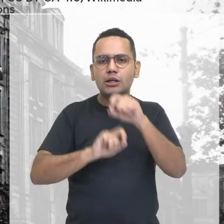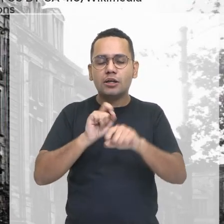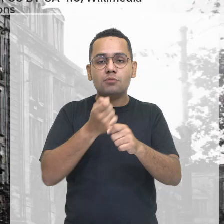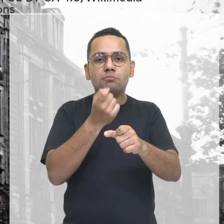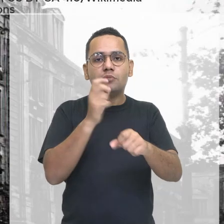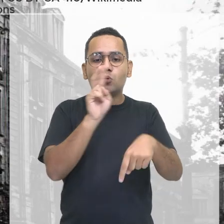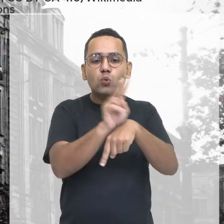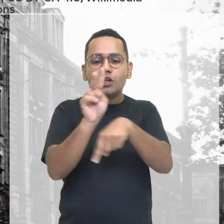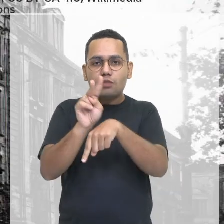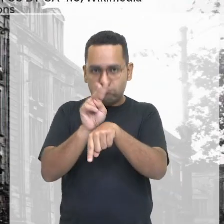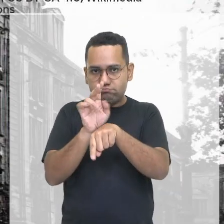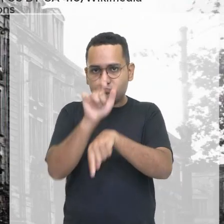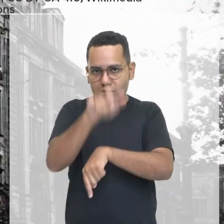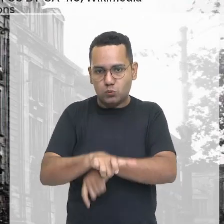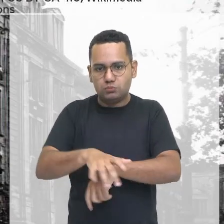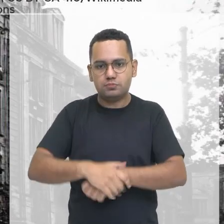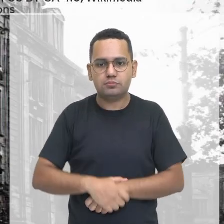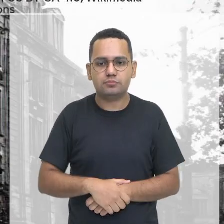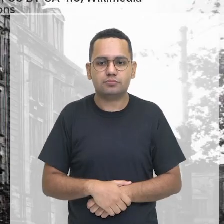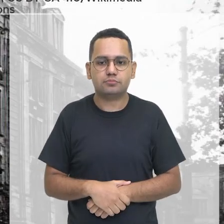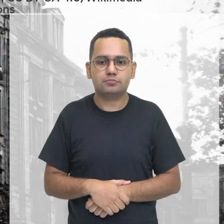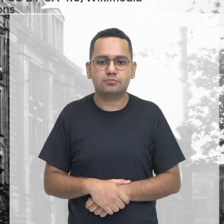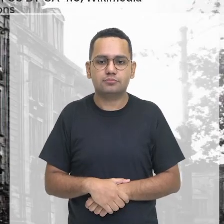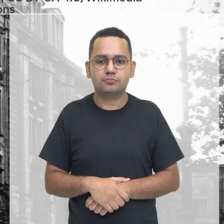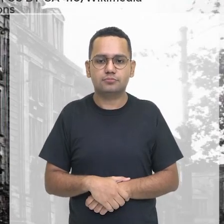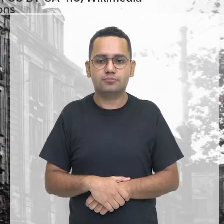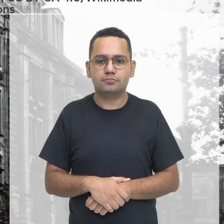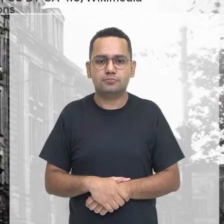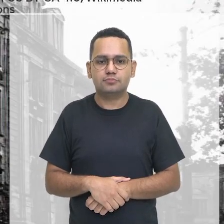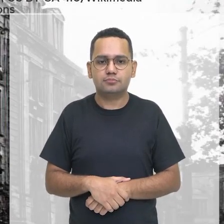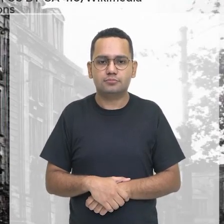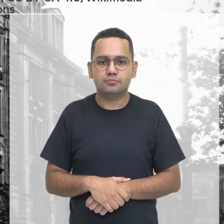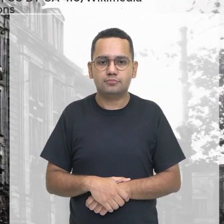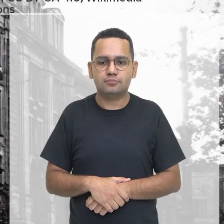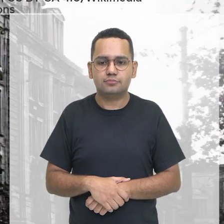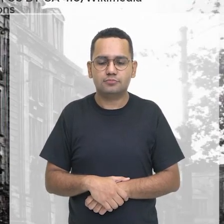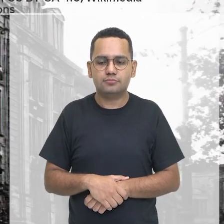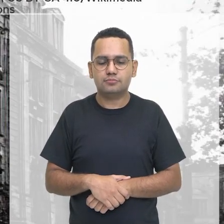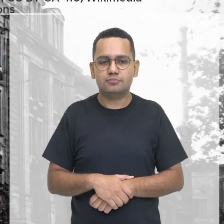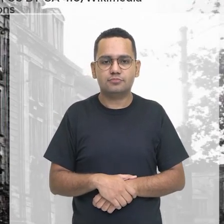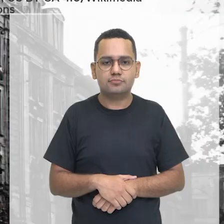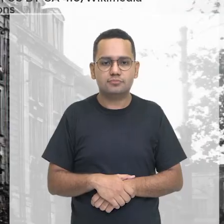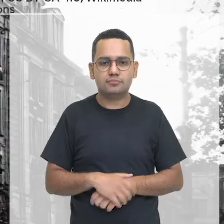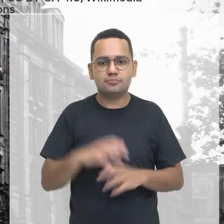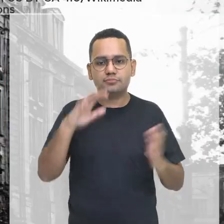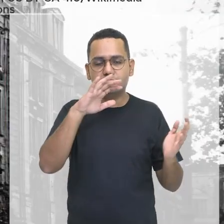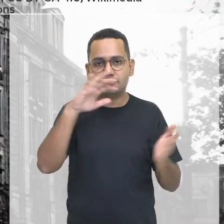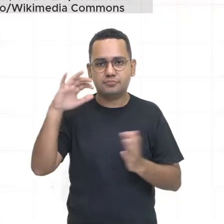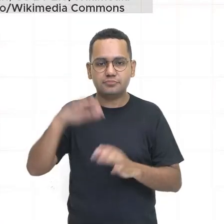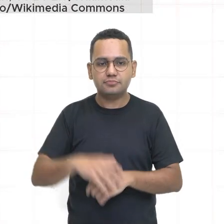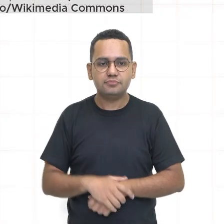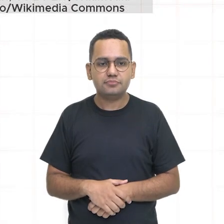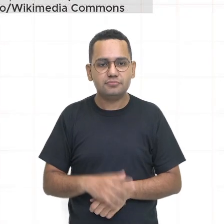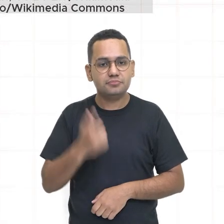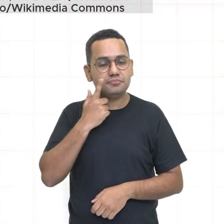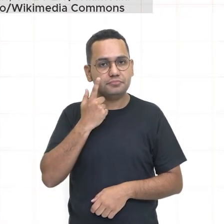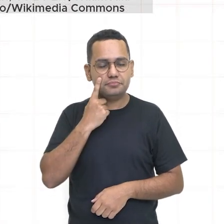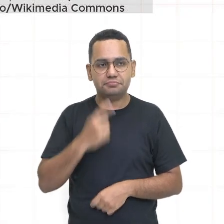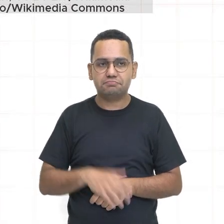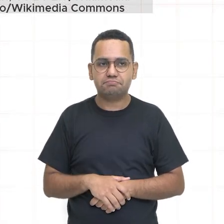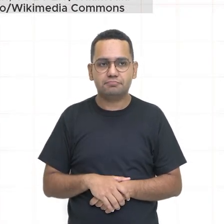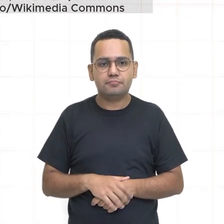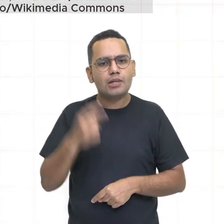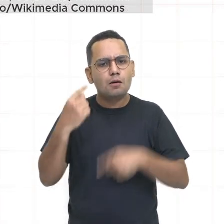proteção, certo? Vamos agora às políticas do regime nazista e seus métodos de repressão. Vamos a